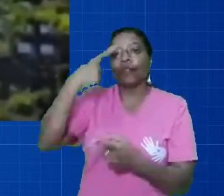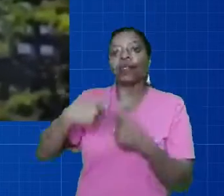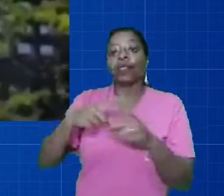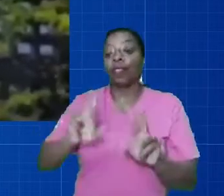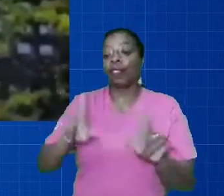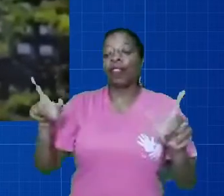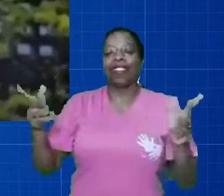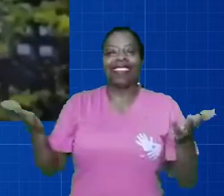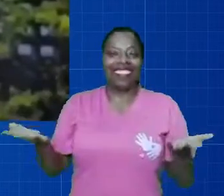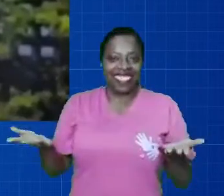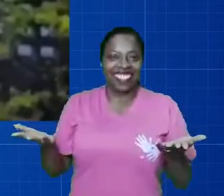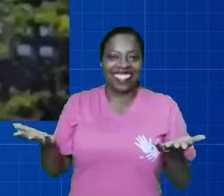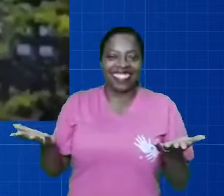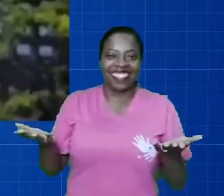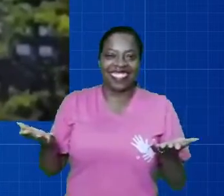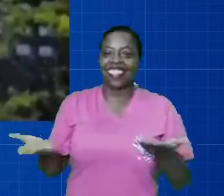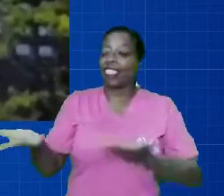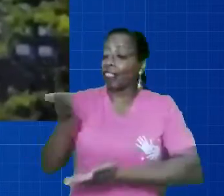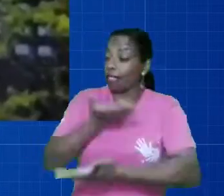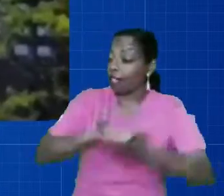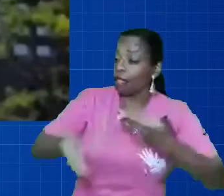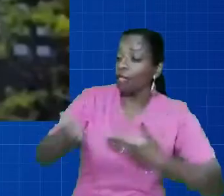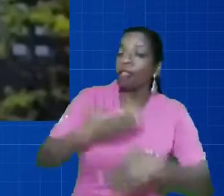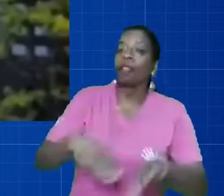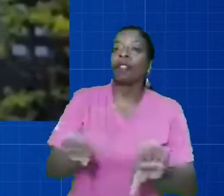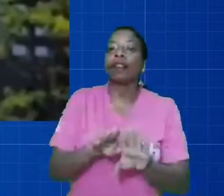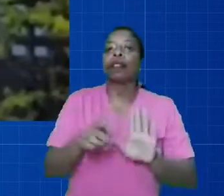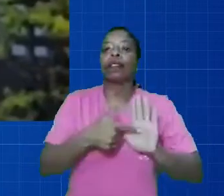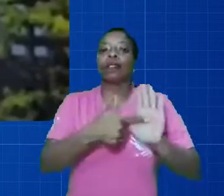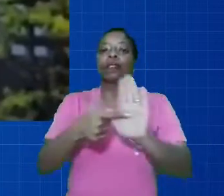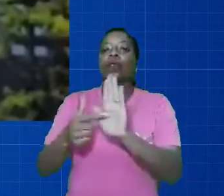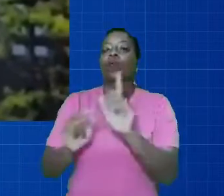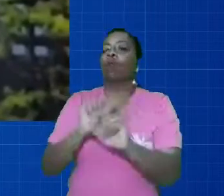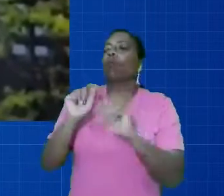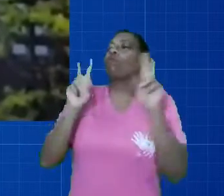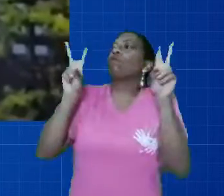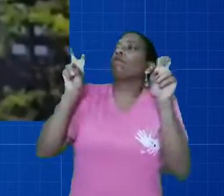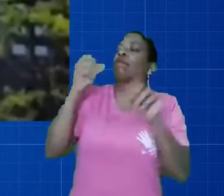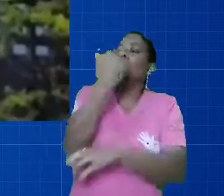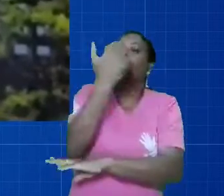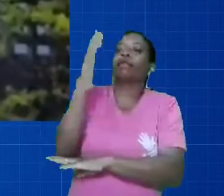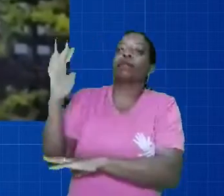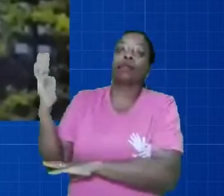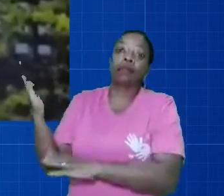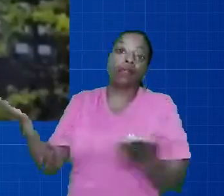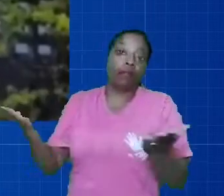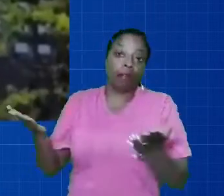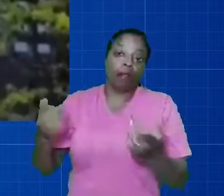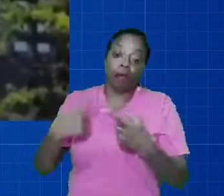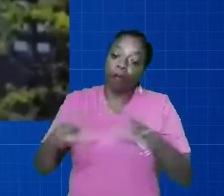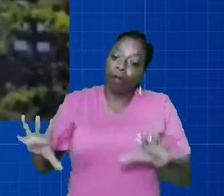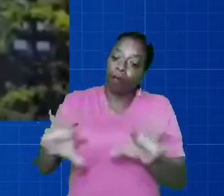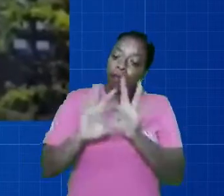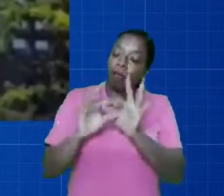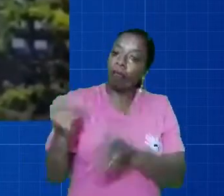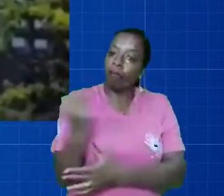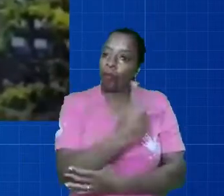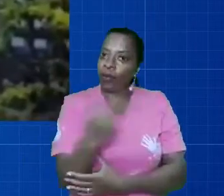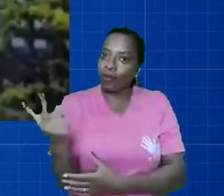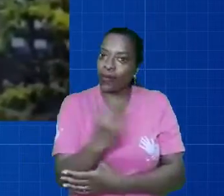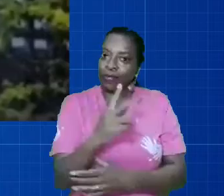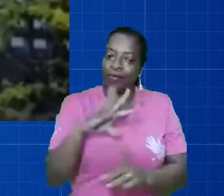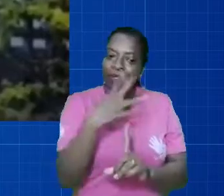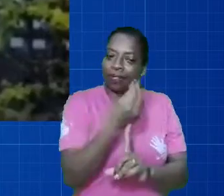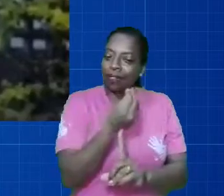universo diferenciado. Nesse momento de trocas, surgiu também a questão ambiental, que é um tema articulado entre as duas áreas, e